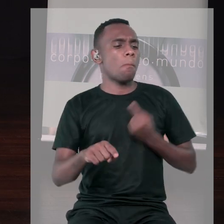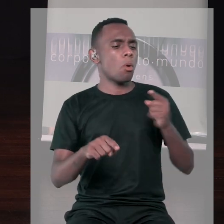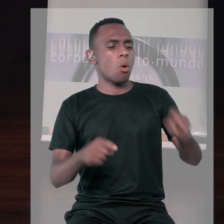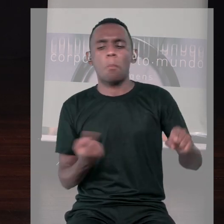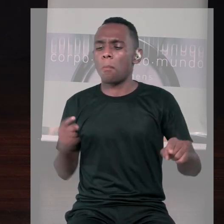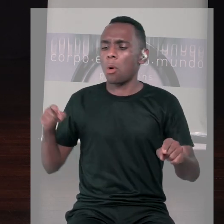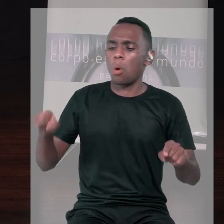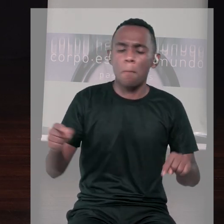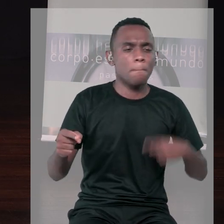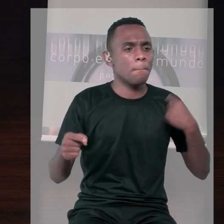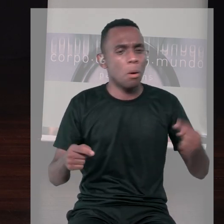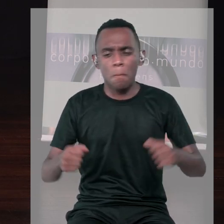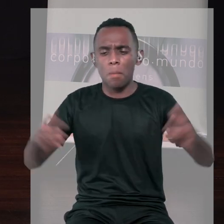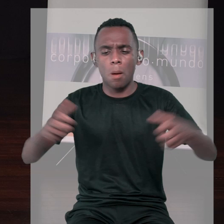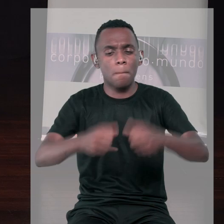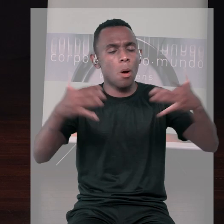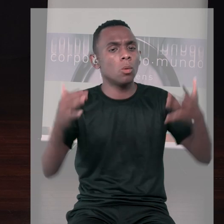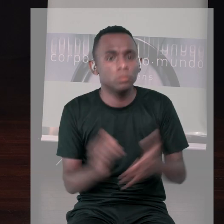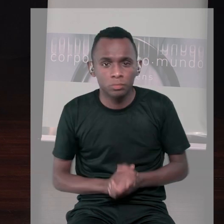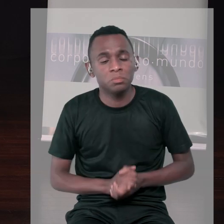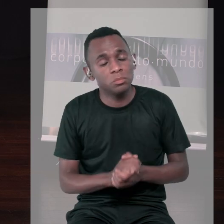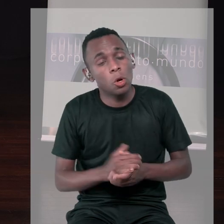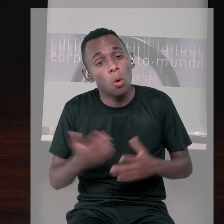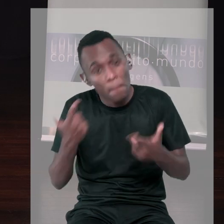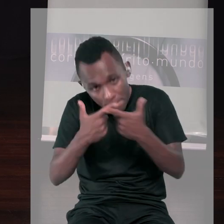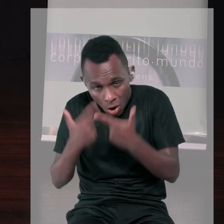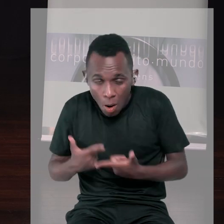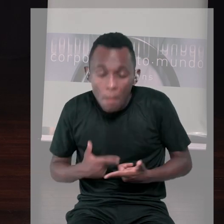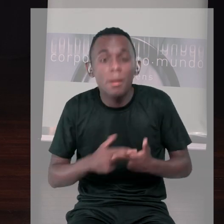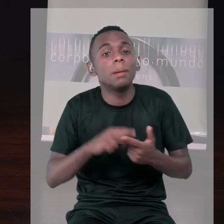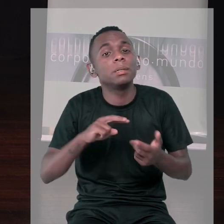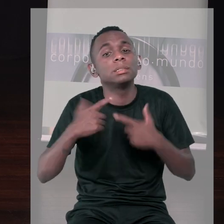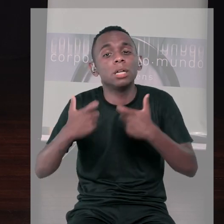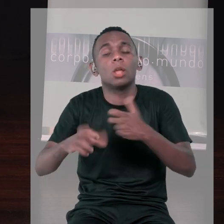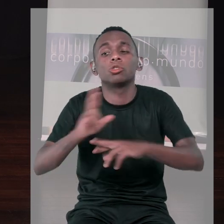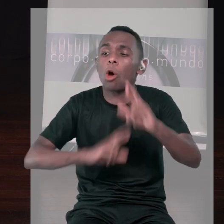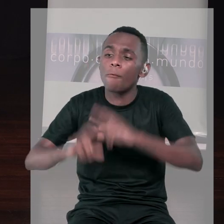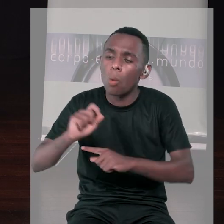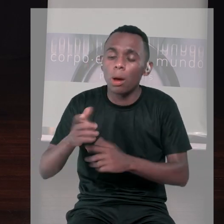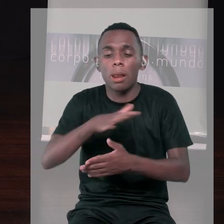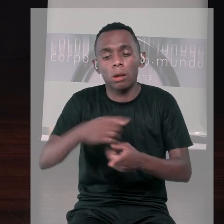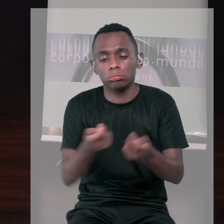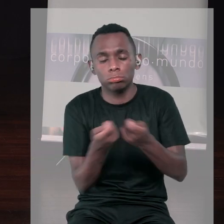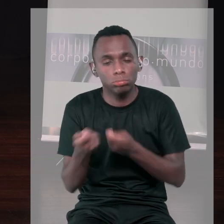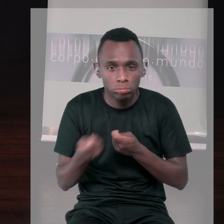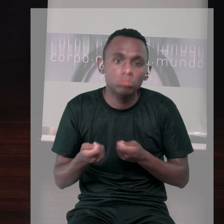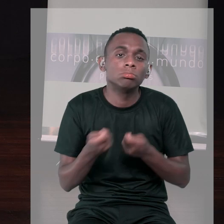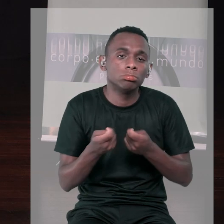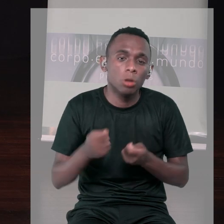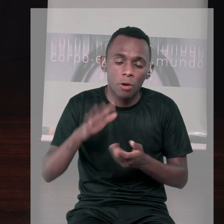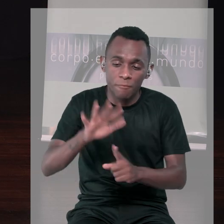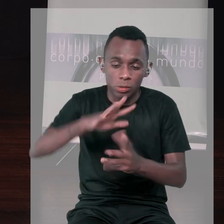danos colaterais, e os resultados da guerra medidos em termos econômicos e globais. Quanto mais a guerra se